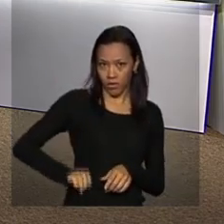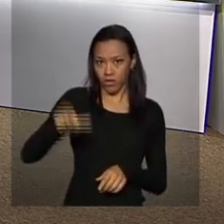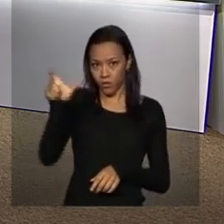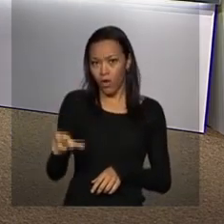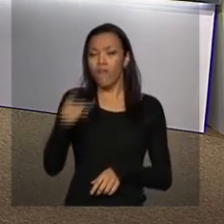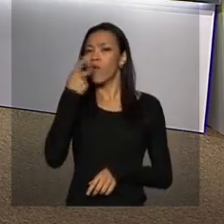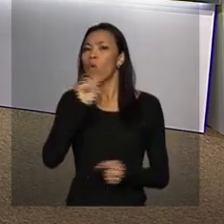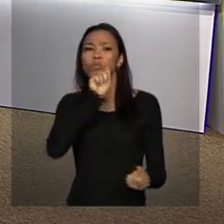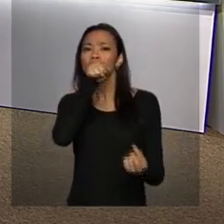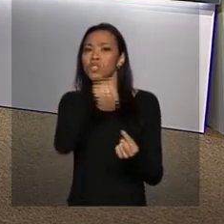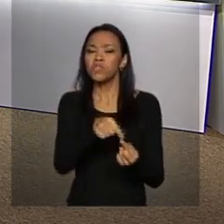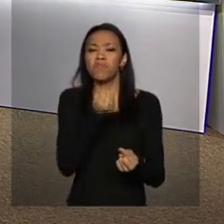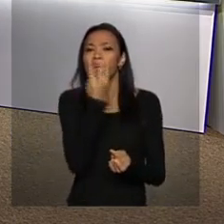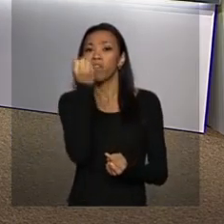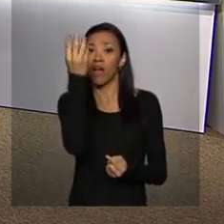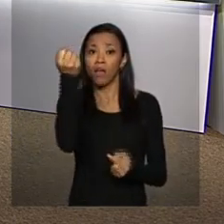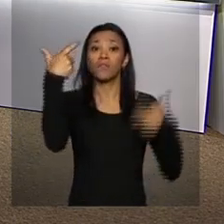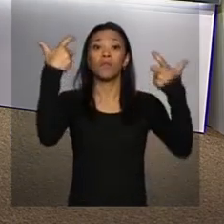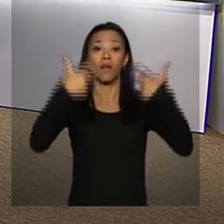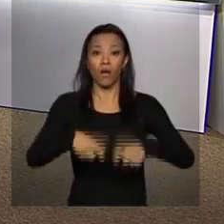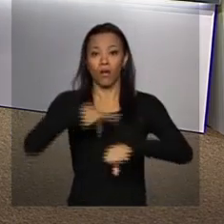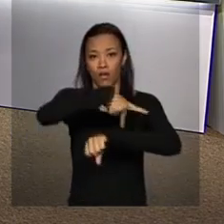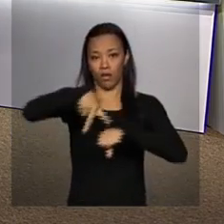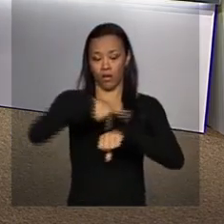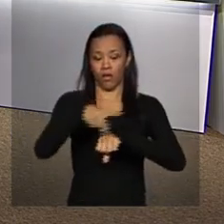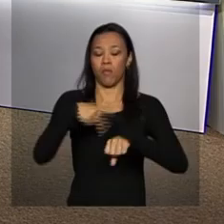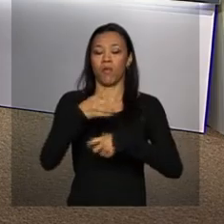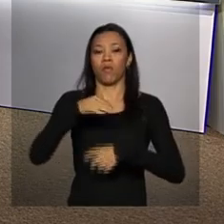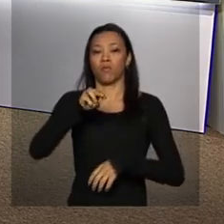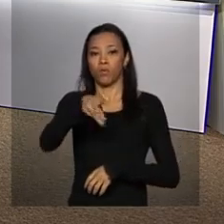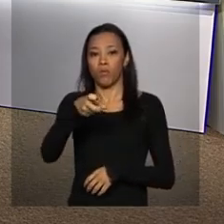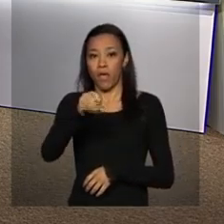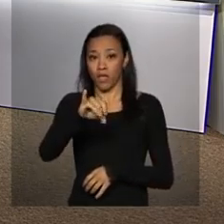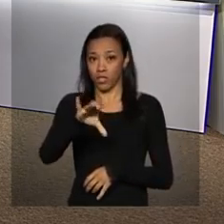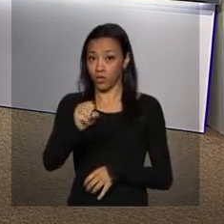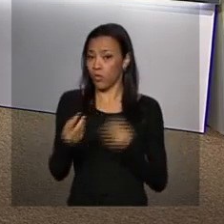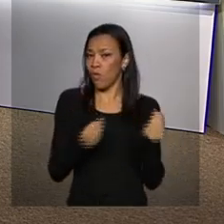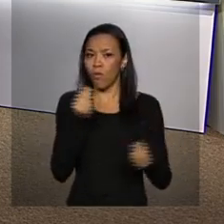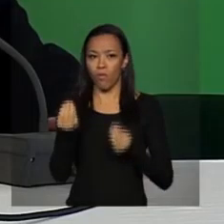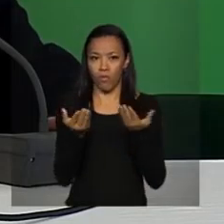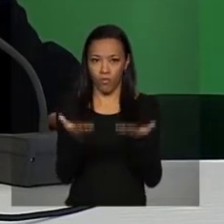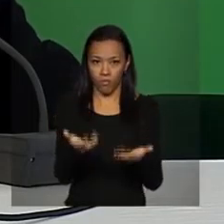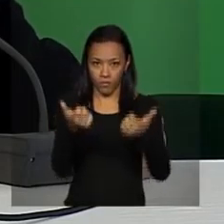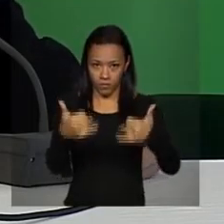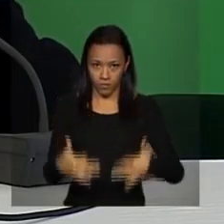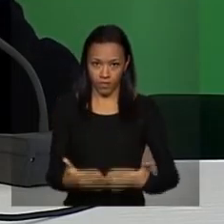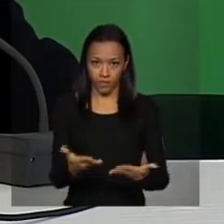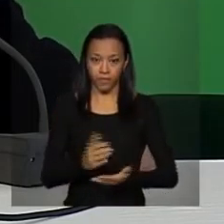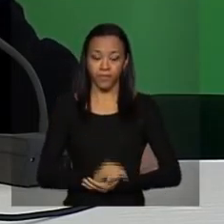da viagem durante entrevista coletiva concedida em Brasília. Veja como foi.